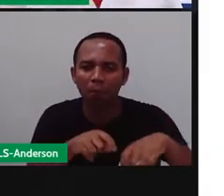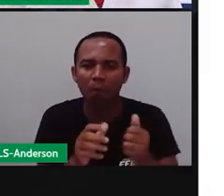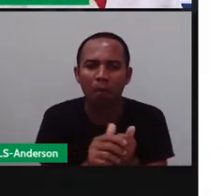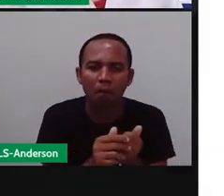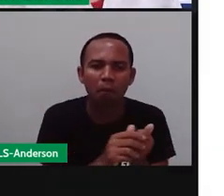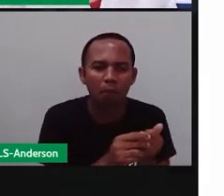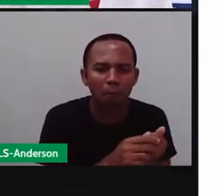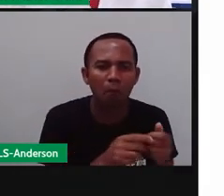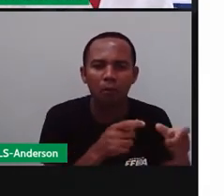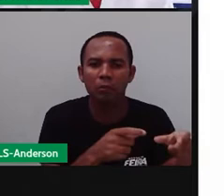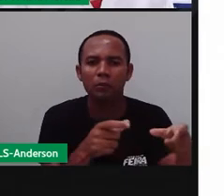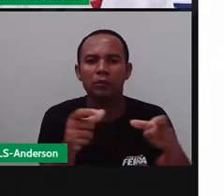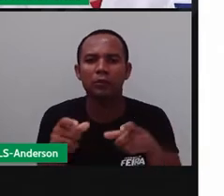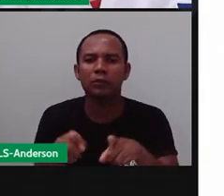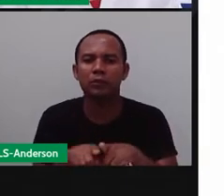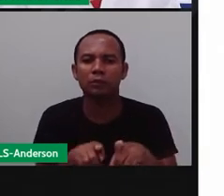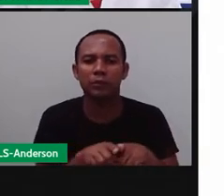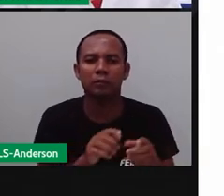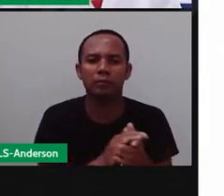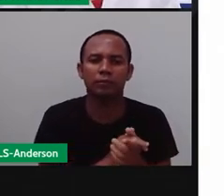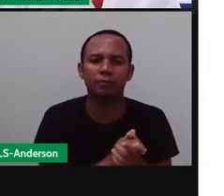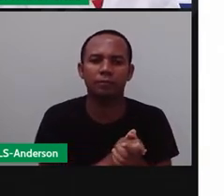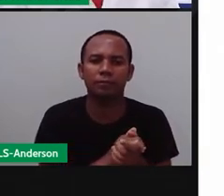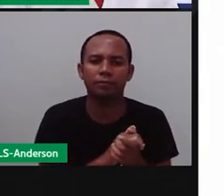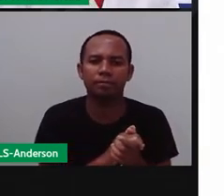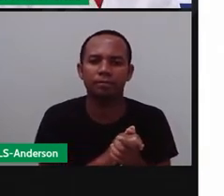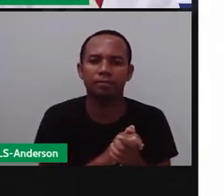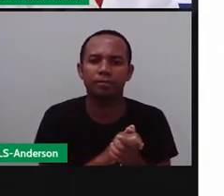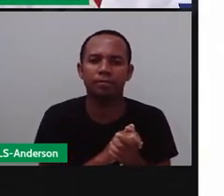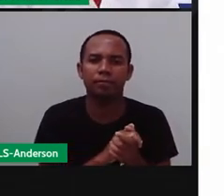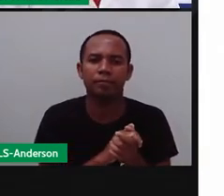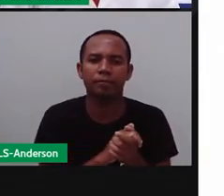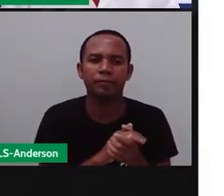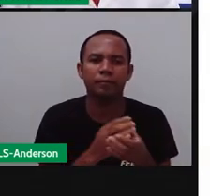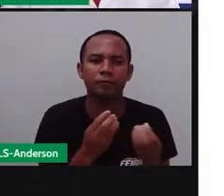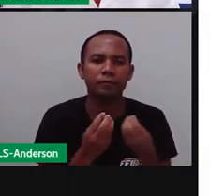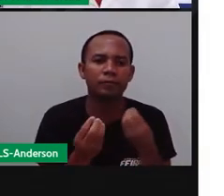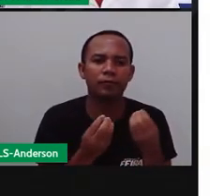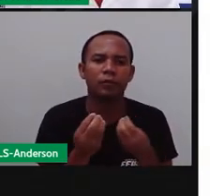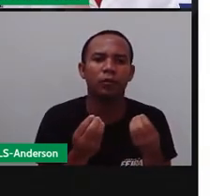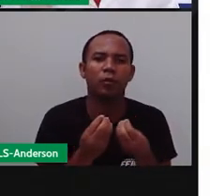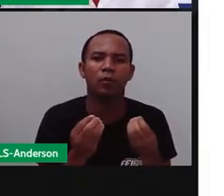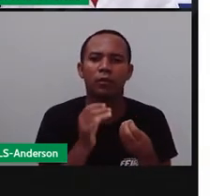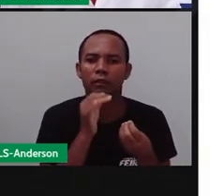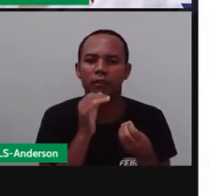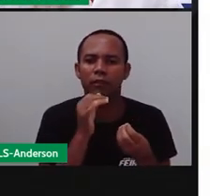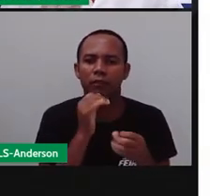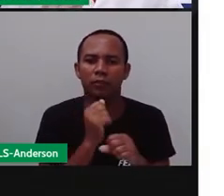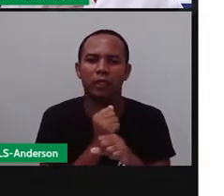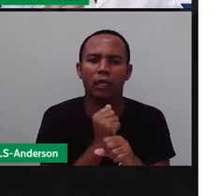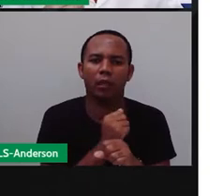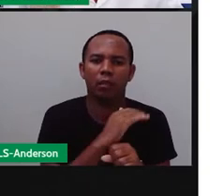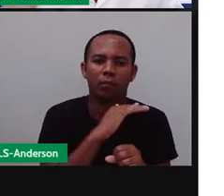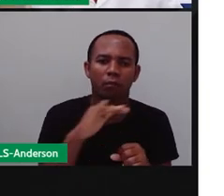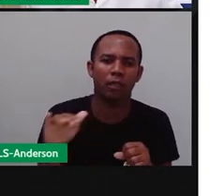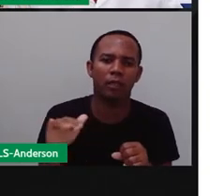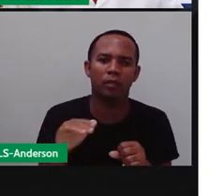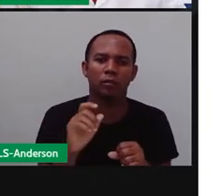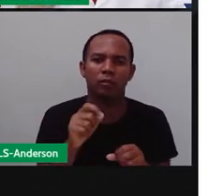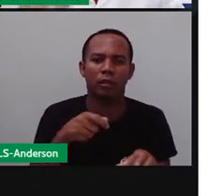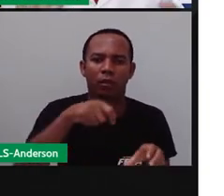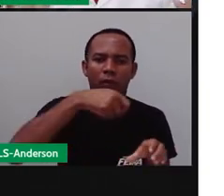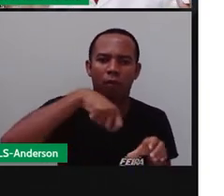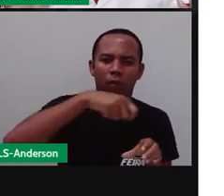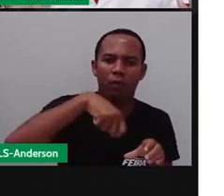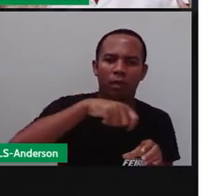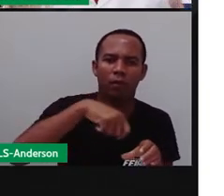Nordeste. Né, aqui para a Bahia. Então, essa relação aí das festas de meio de ano com a culinária, ela